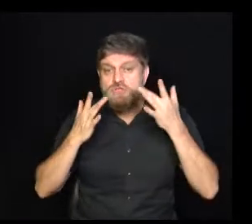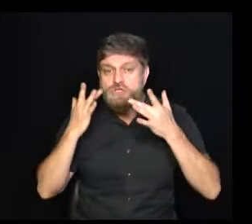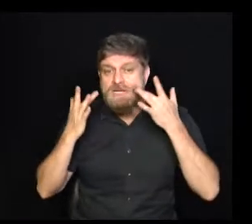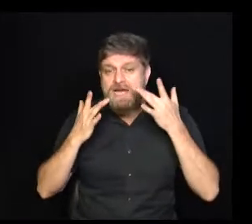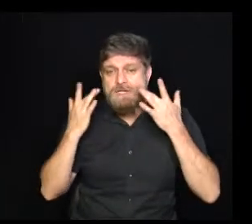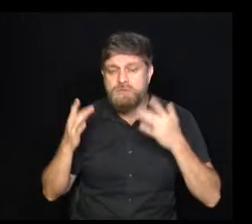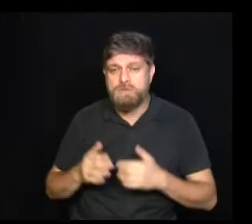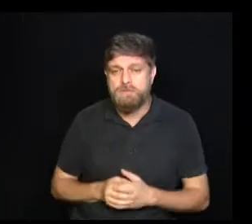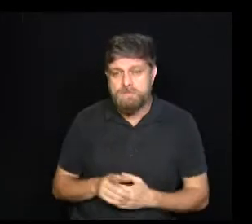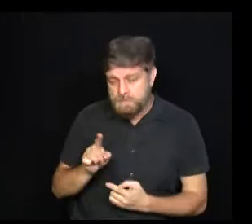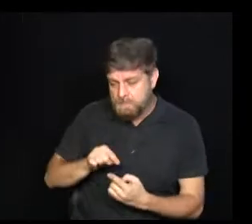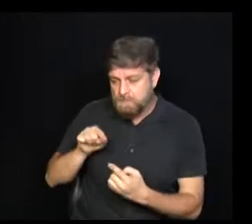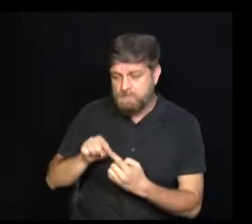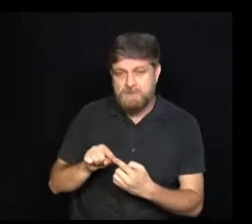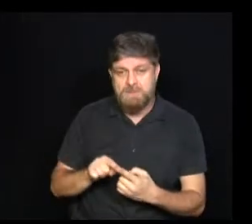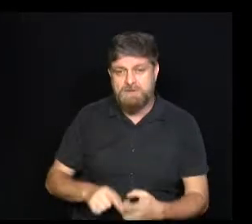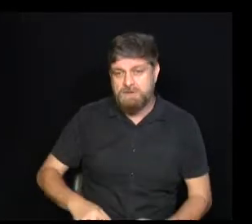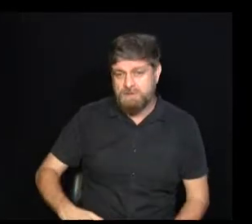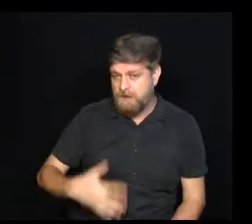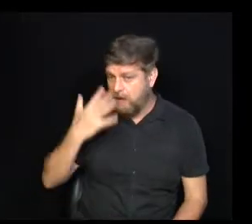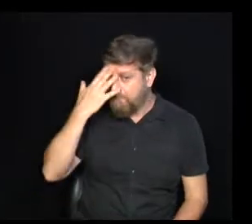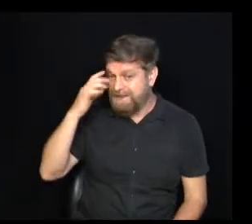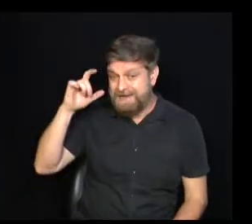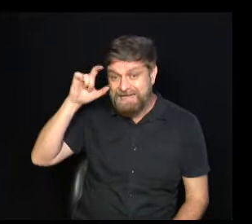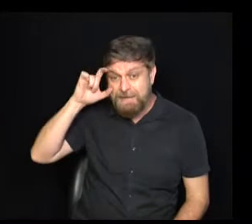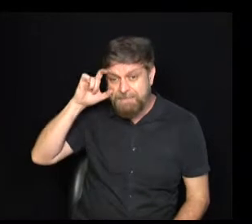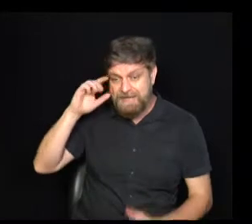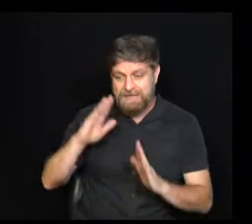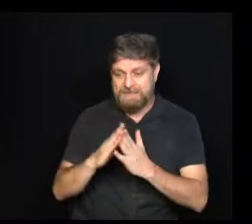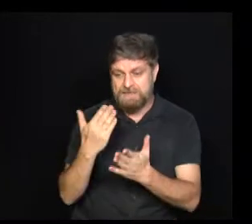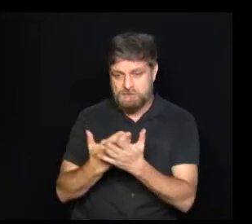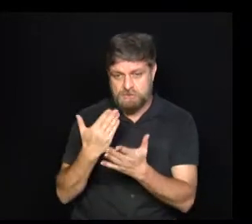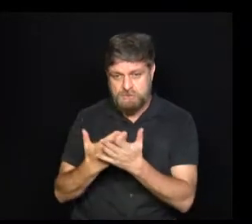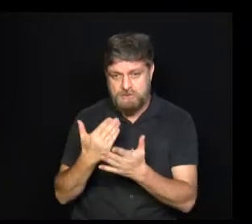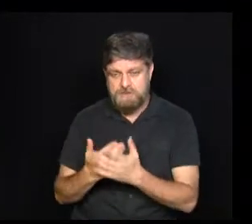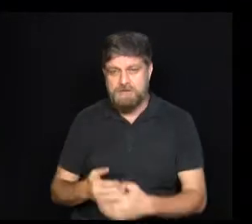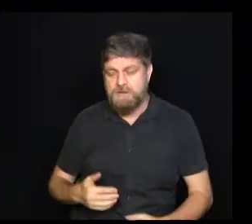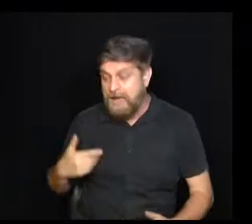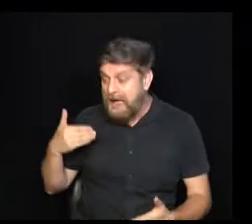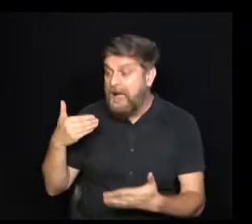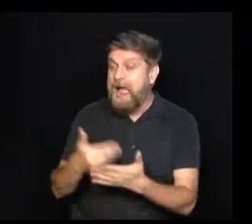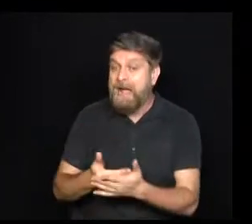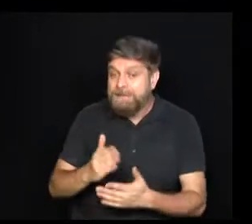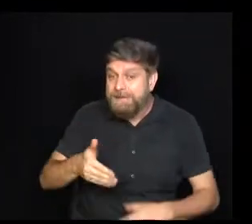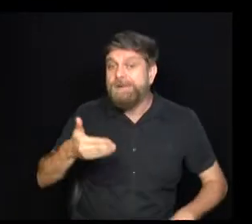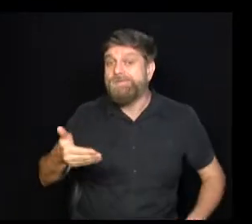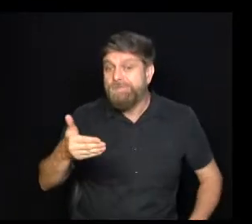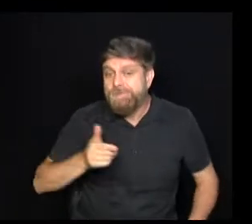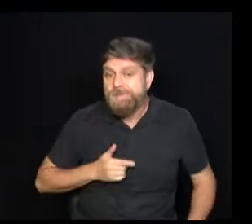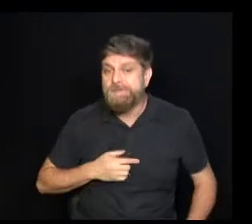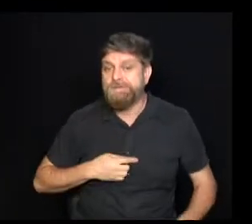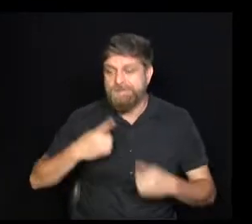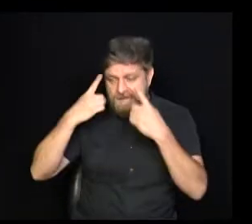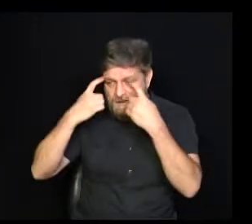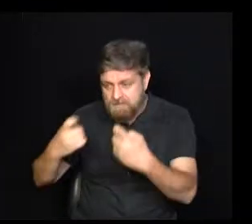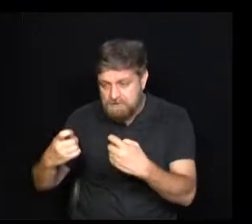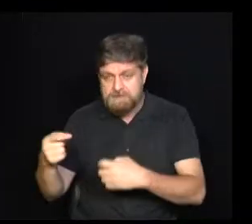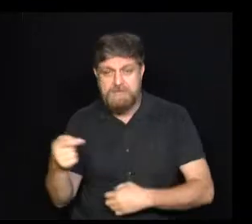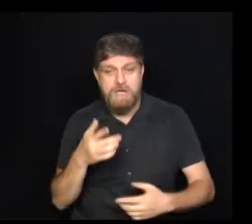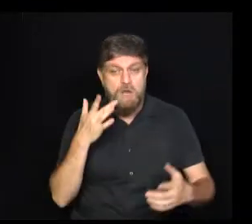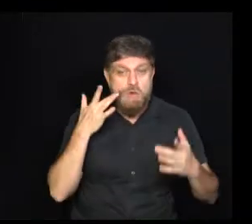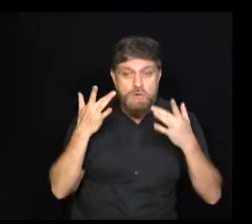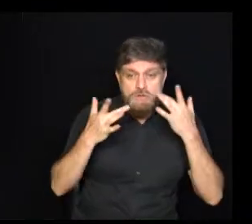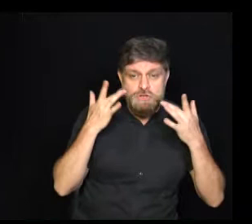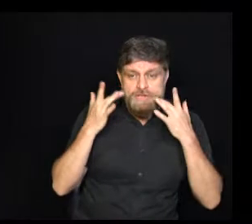é chamado de Maria da Penha Vai à Escola, que chama Até Quando, Maria? Até Quando? É uma peça que faz